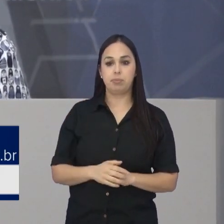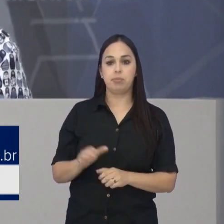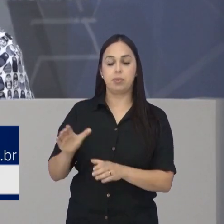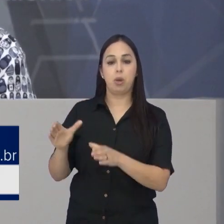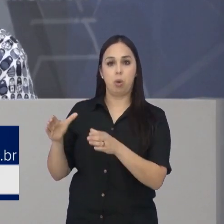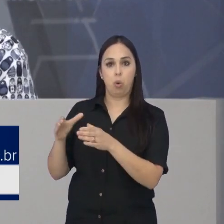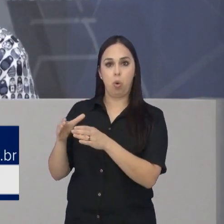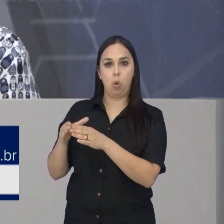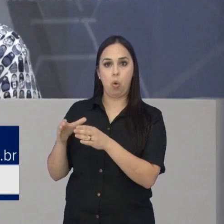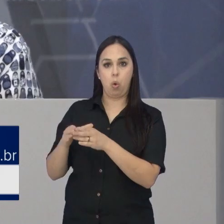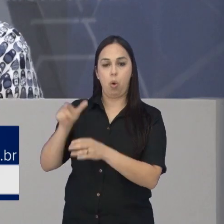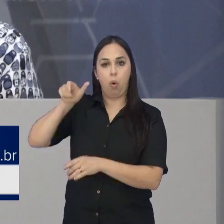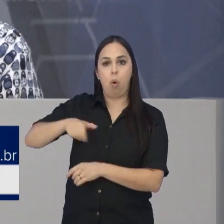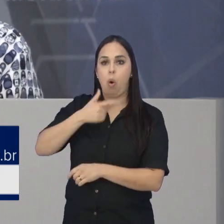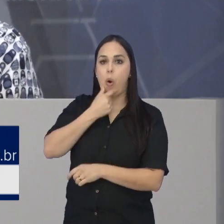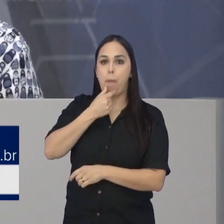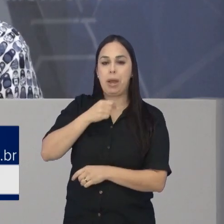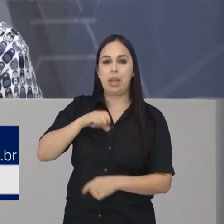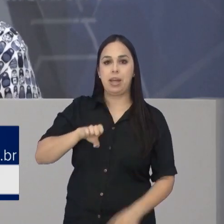Edgar Carvalho,